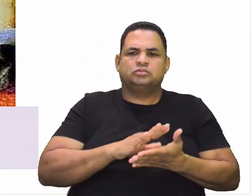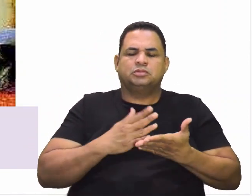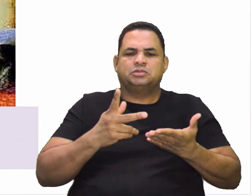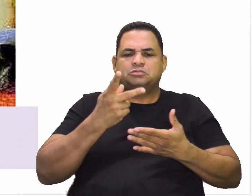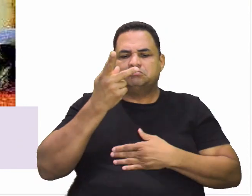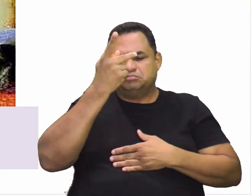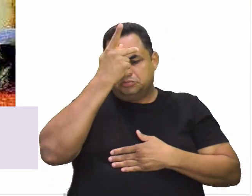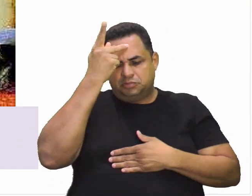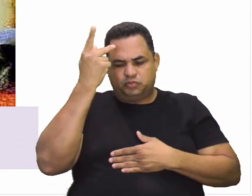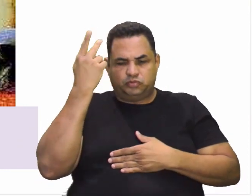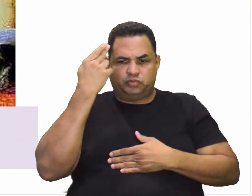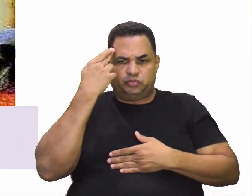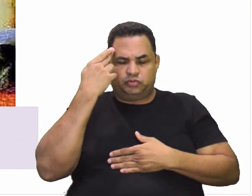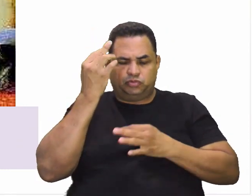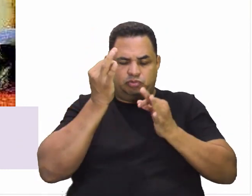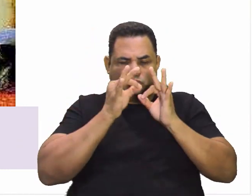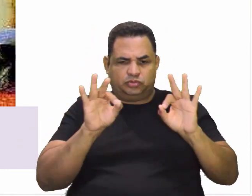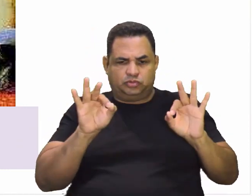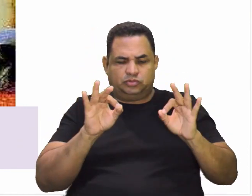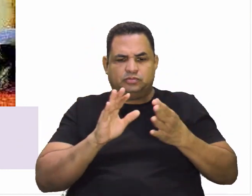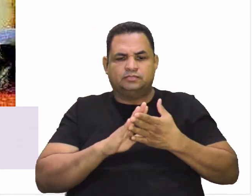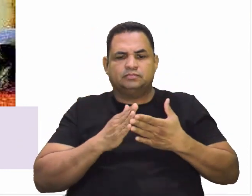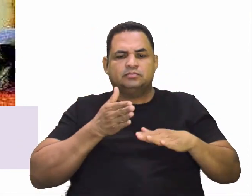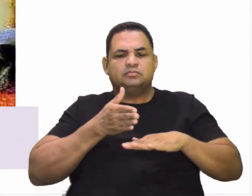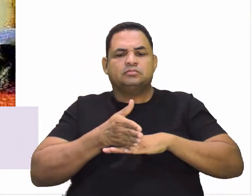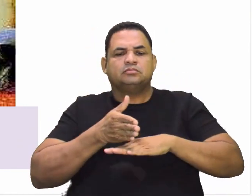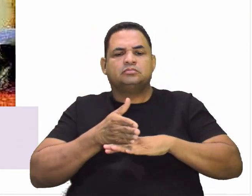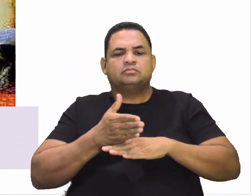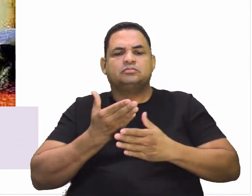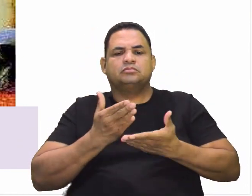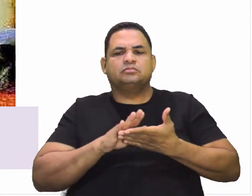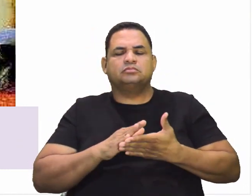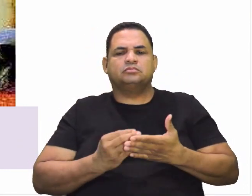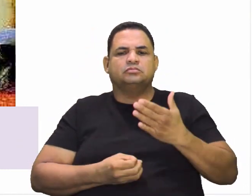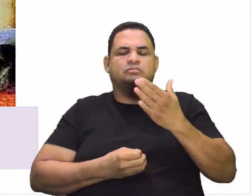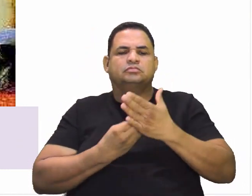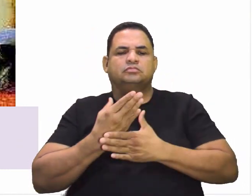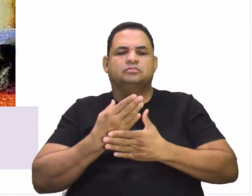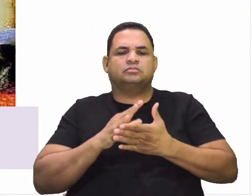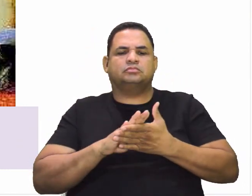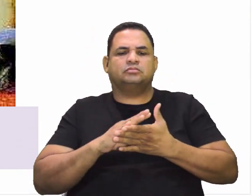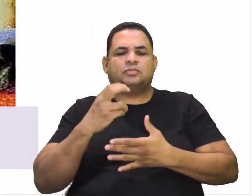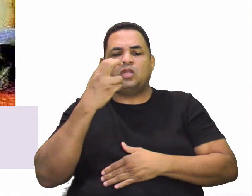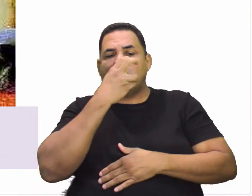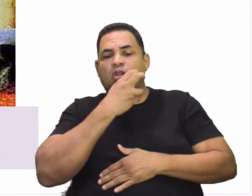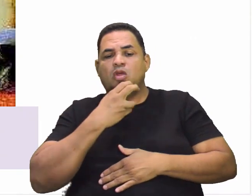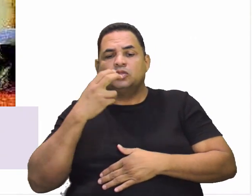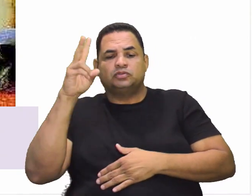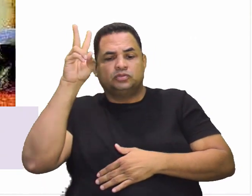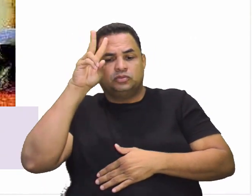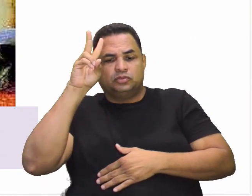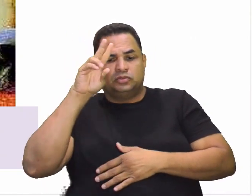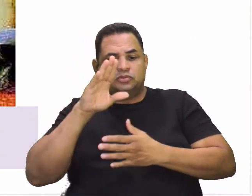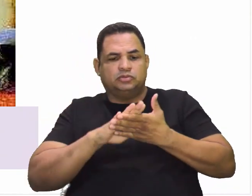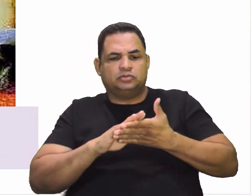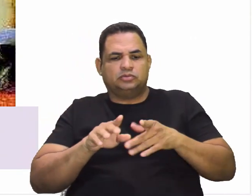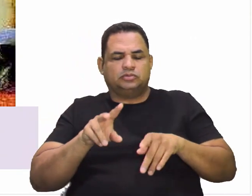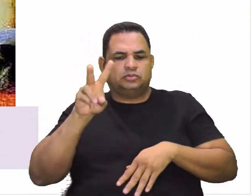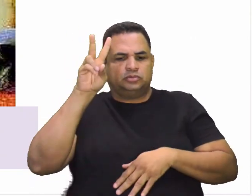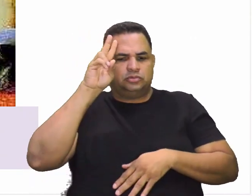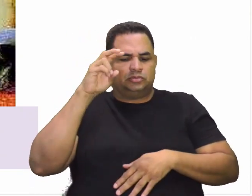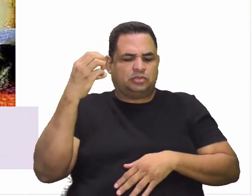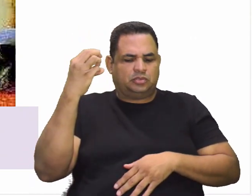comuns. Entra aí, como fonte, entra a história oral, a história